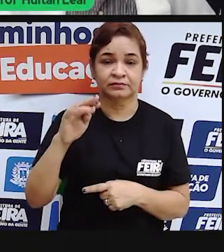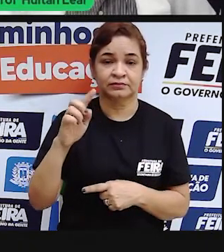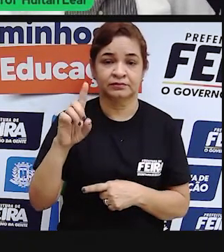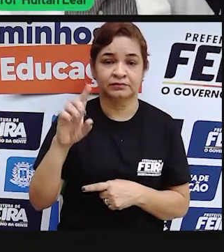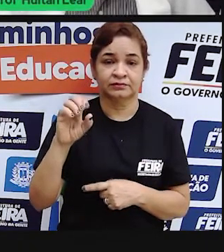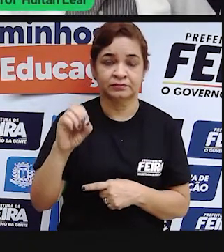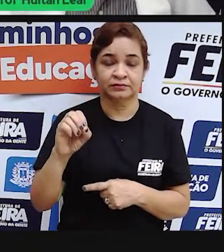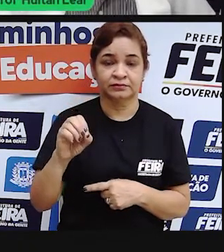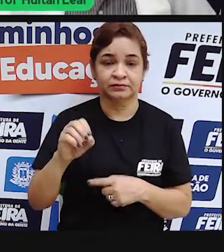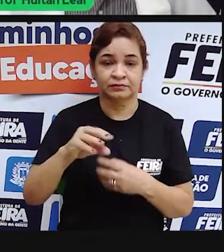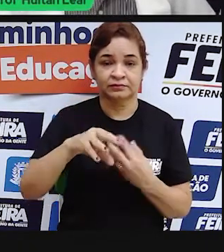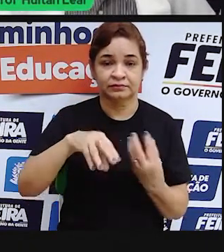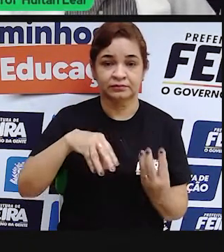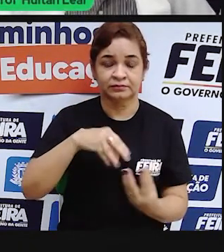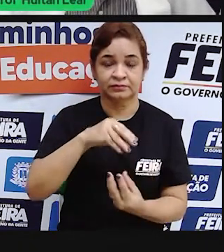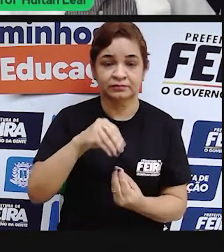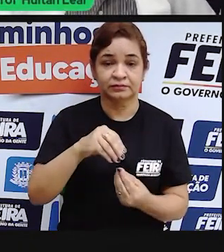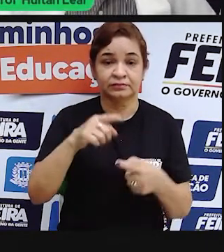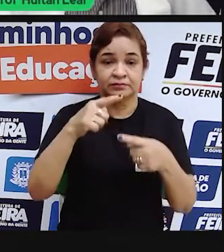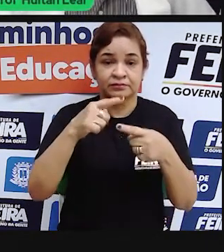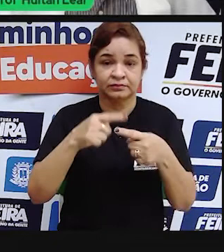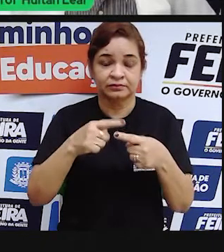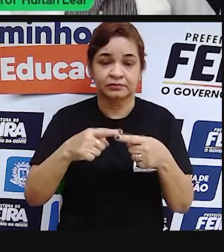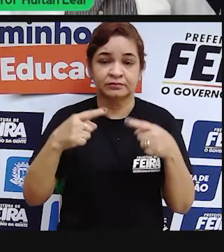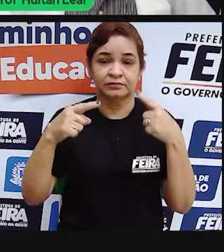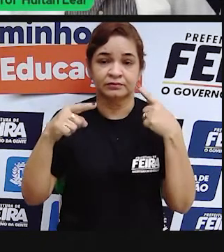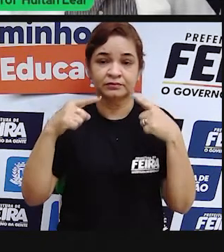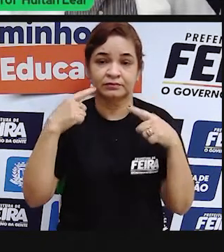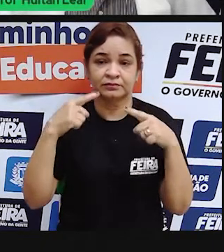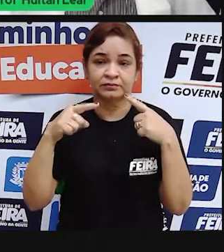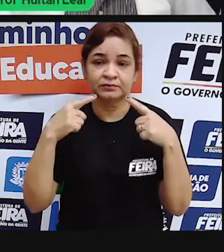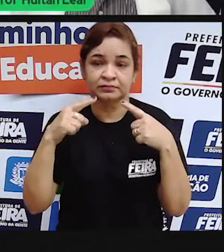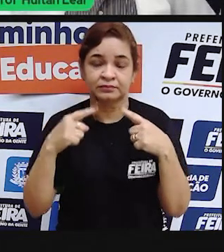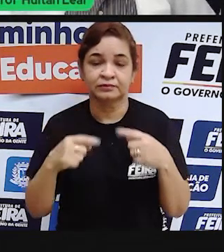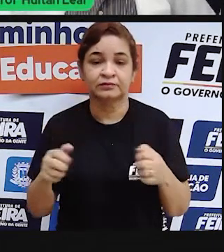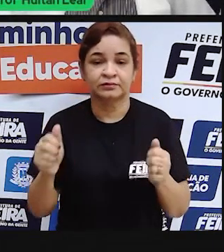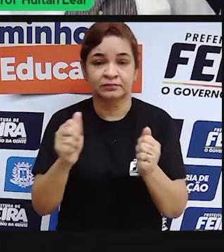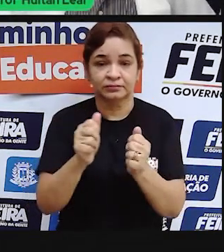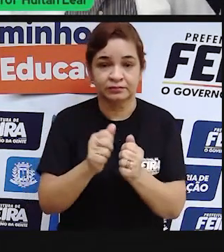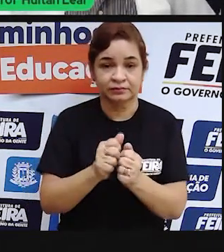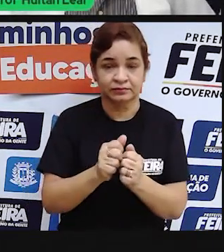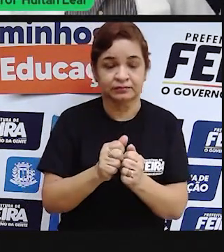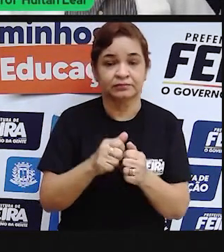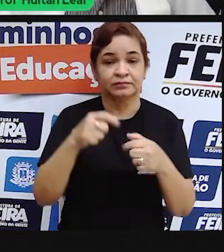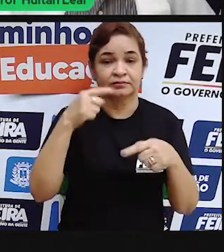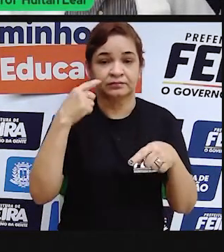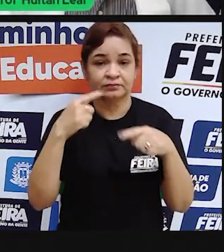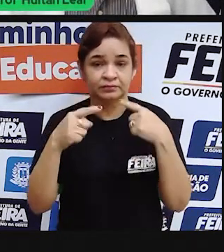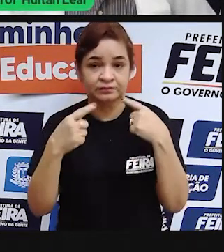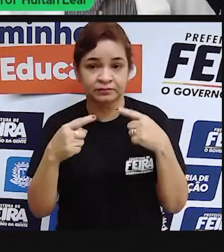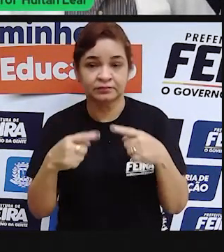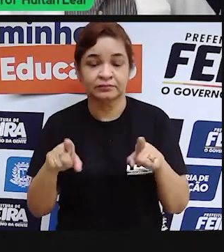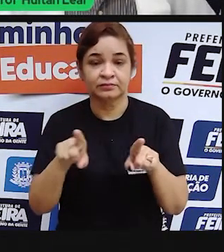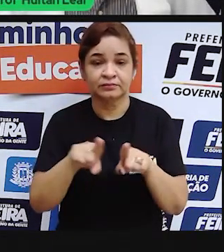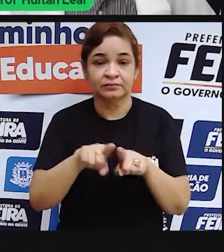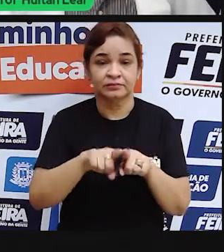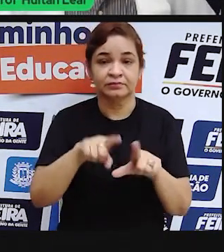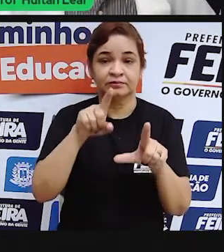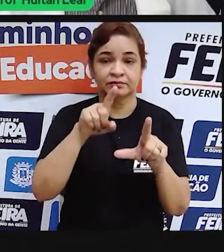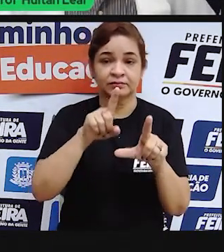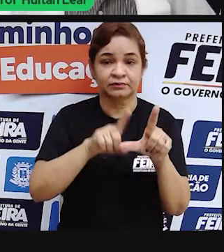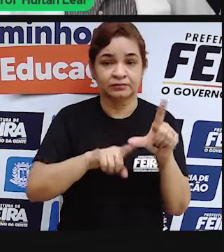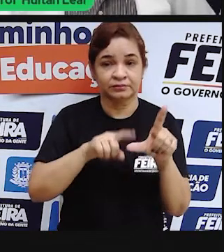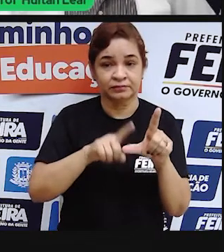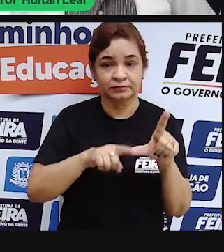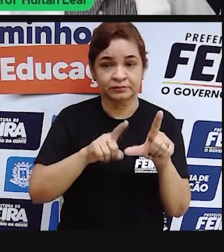misturado. Por quê? Porque a canção une música e letra. E a canção é uma